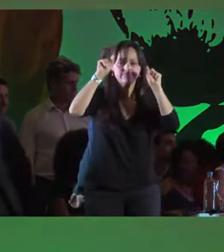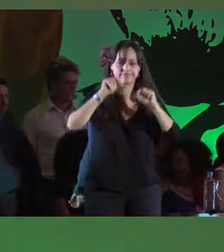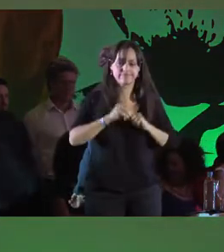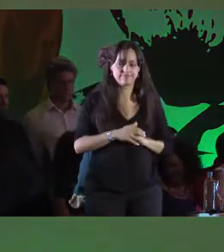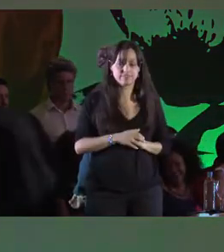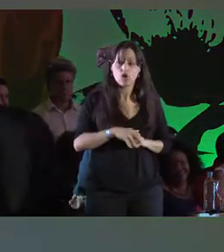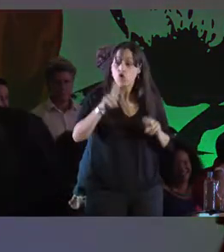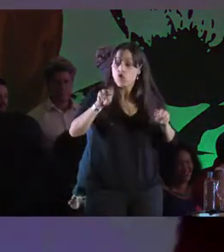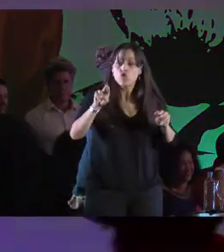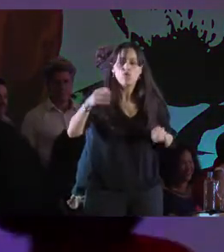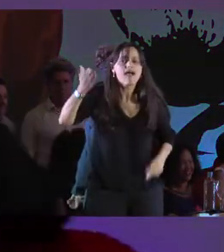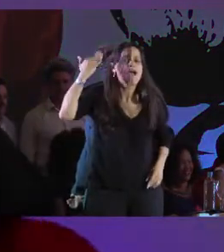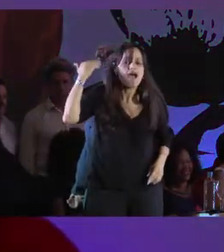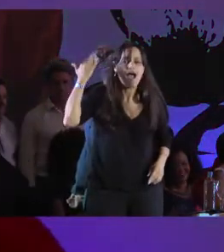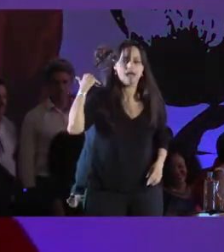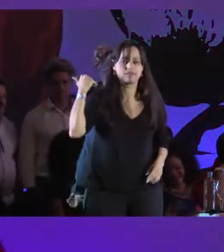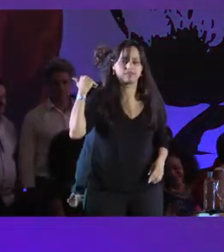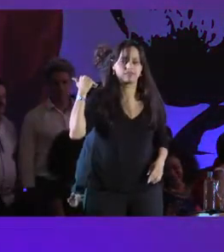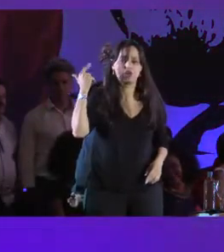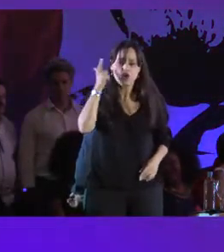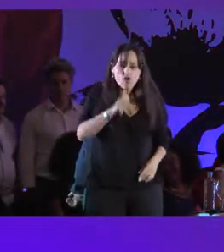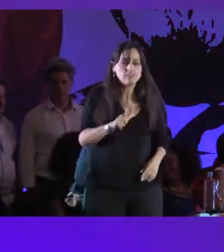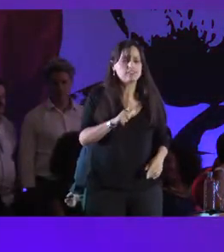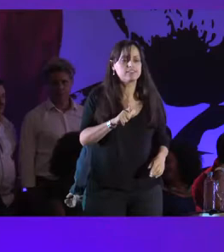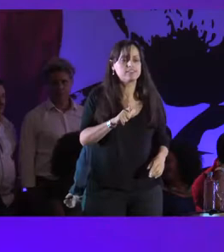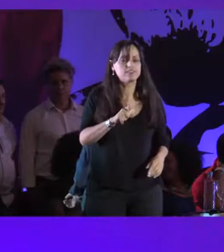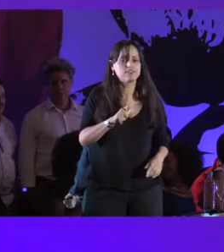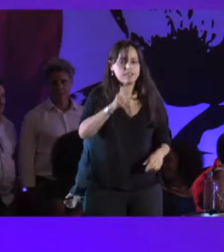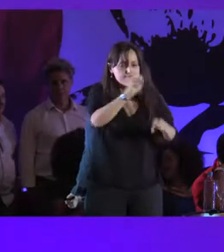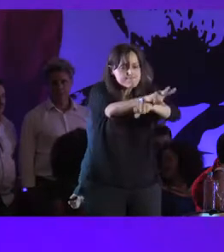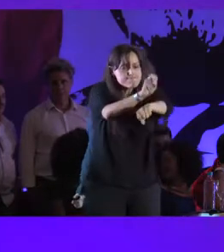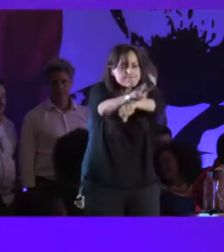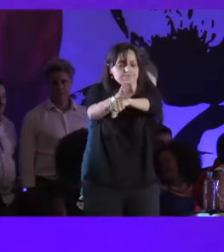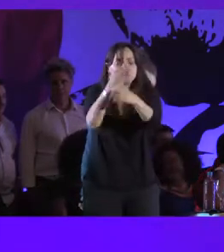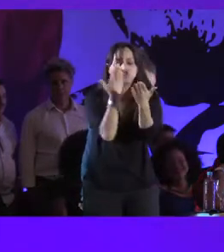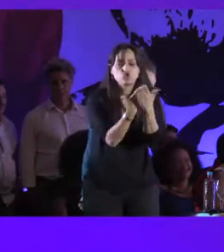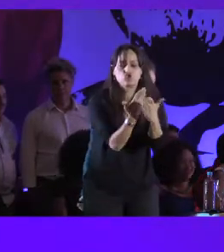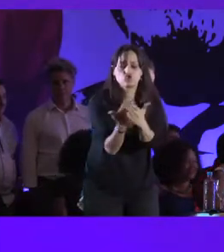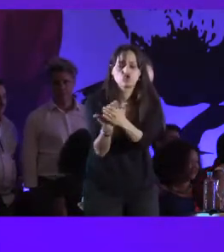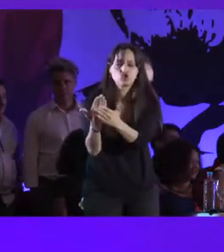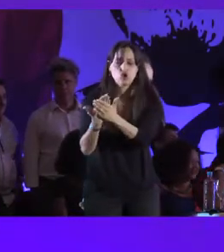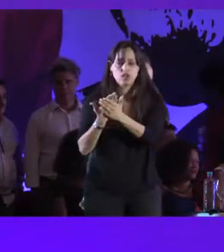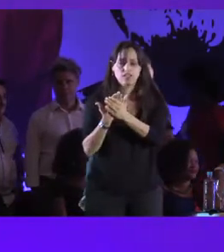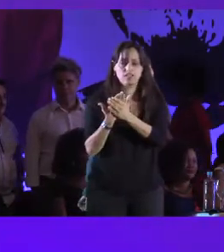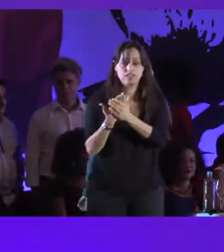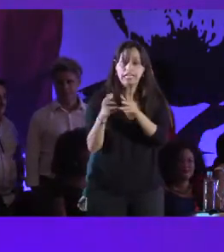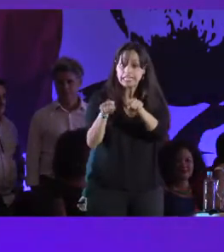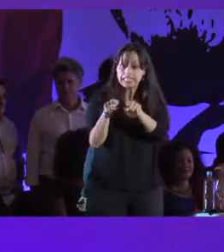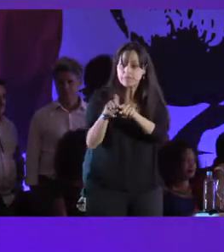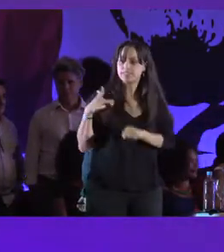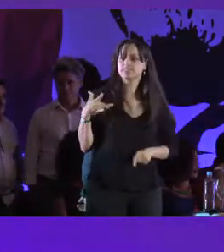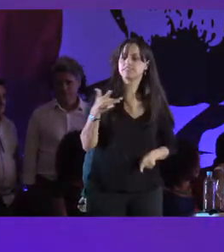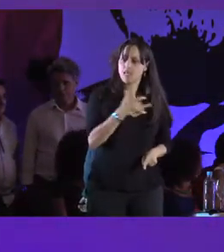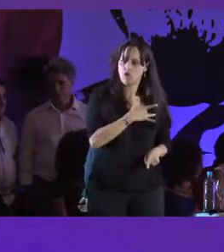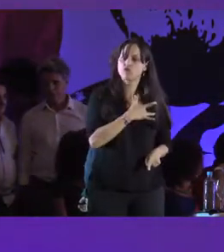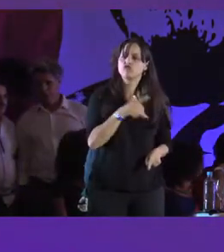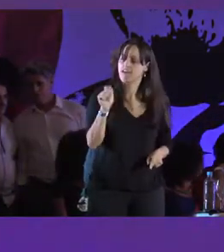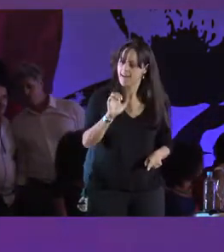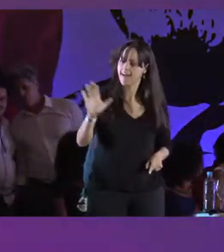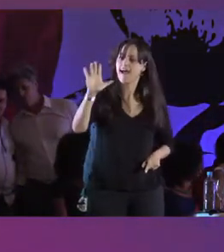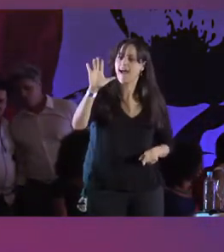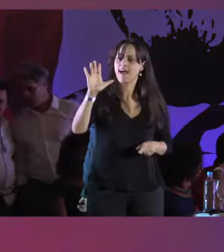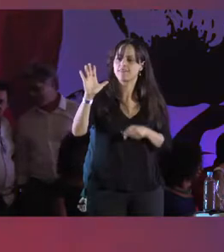se teve tanta educação, tanta saúde, tanto tratamento carinhoso de atendimento às